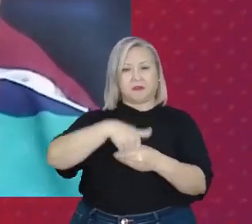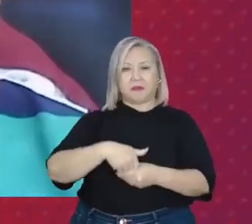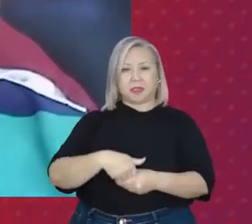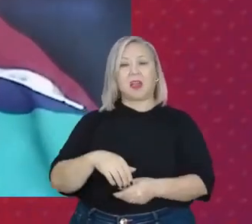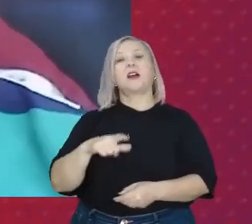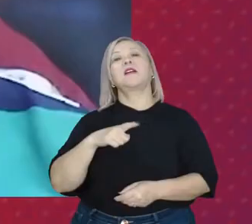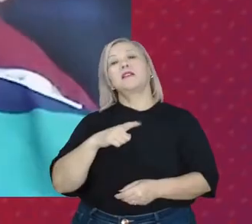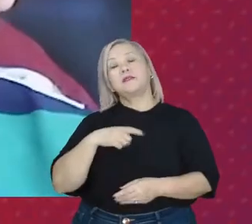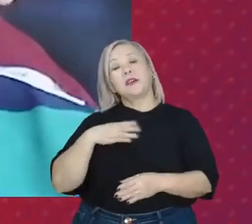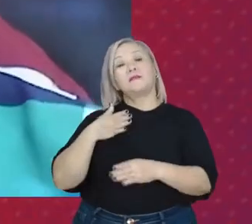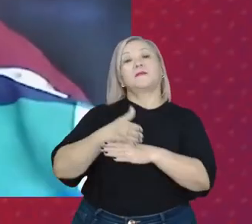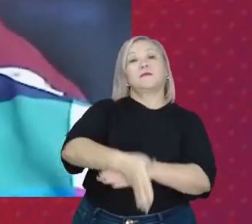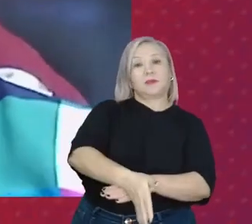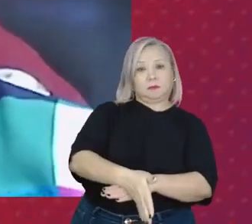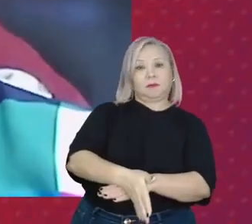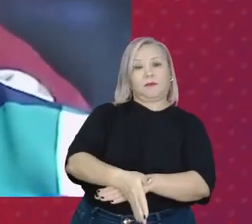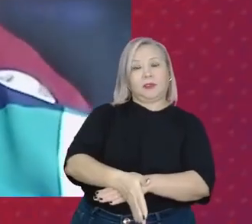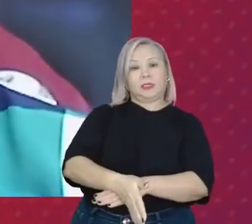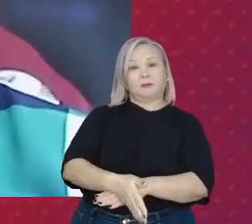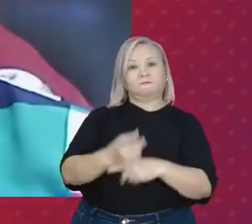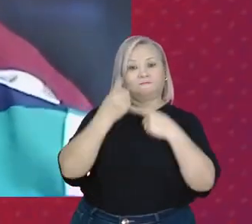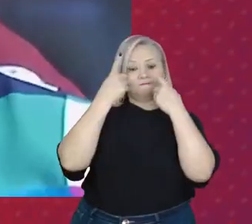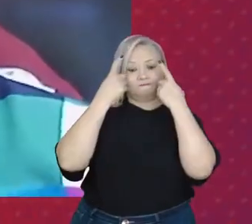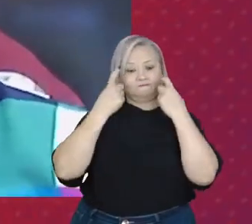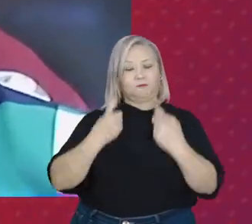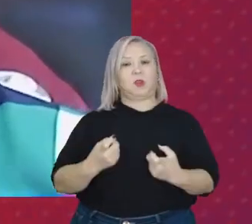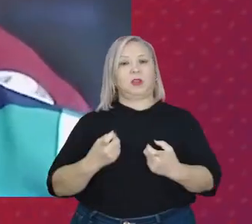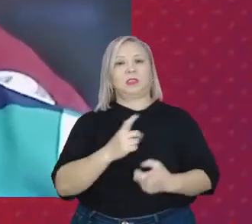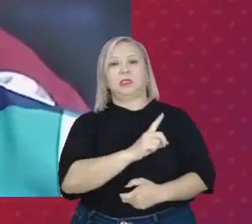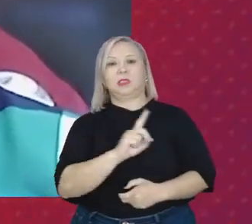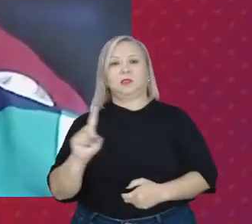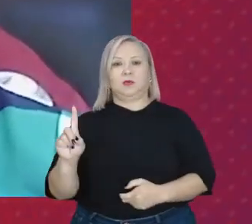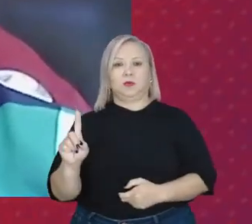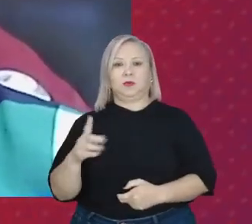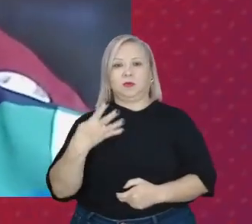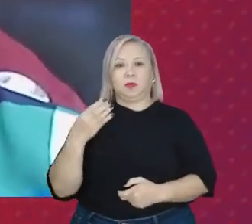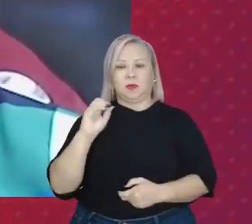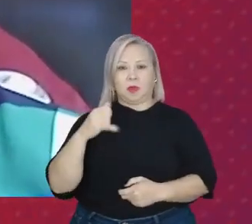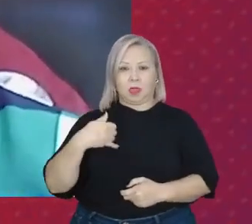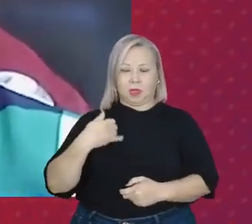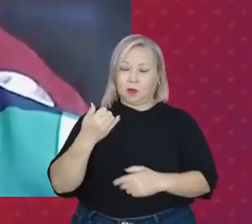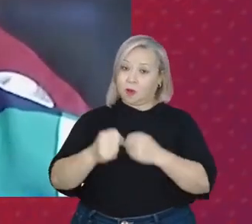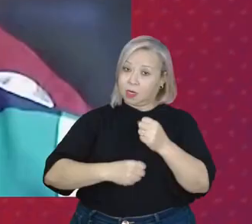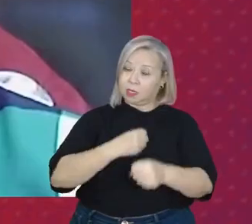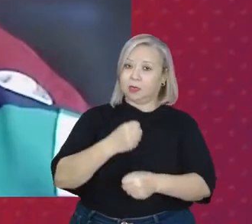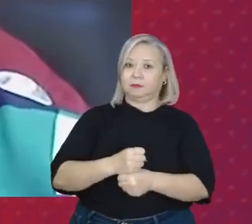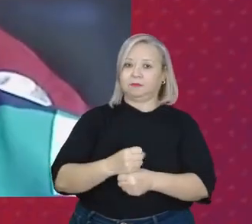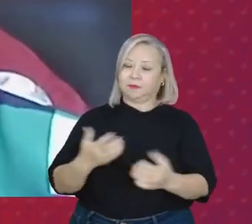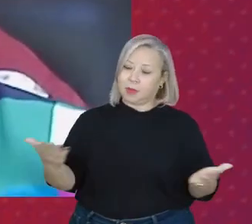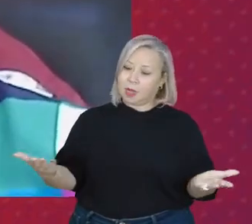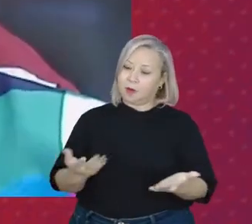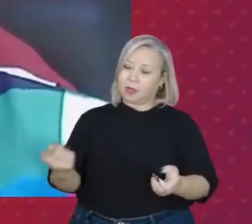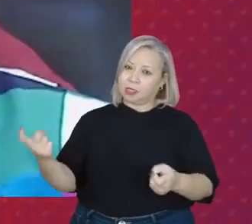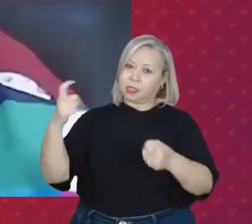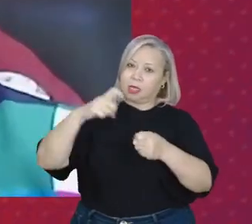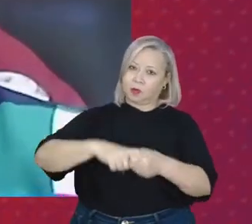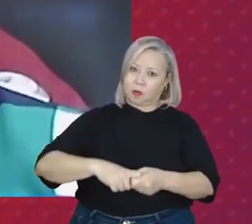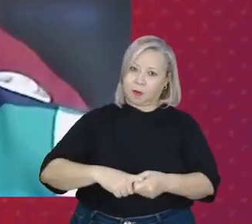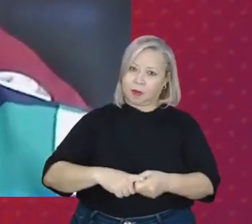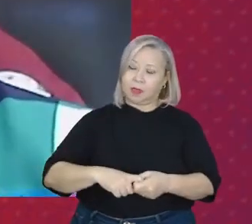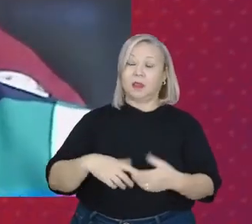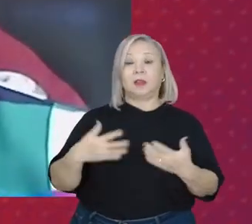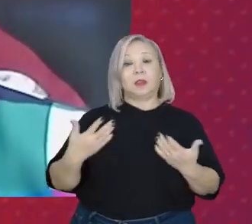Houve uma intervenção muito violenta nesses últimos 4 anos. E agora a gente retoma. Então, está nas nossas